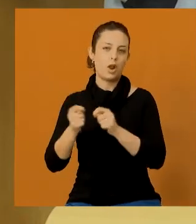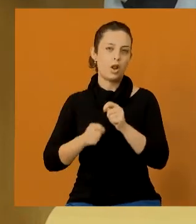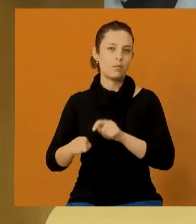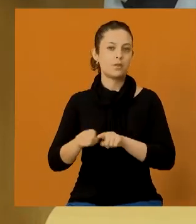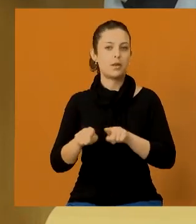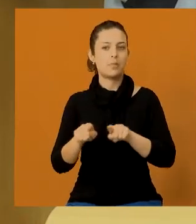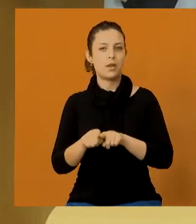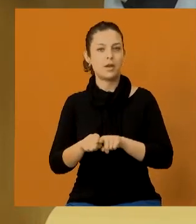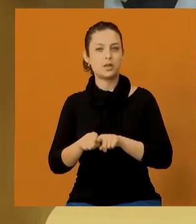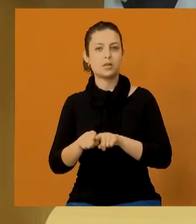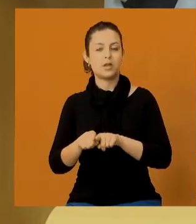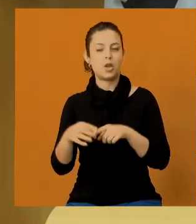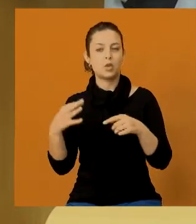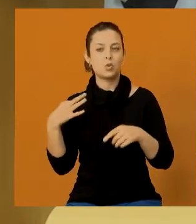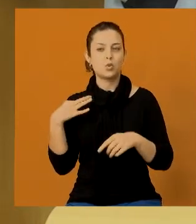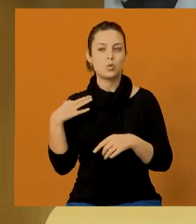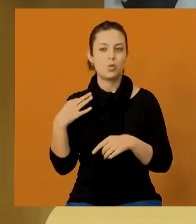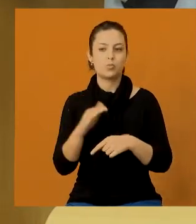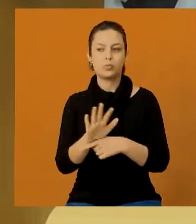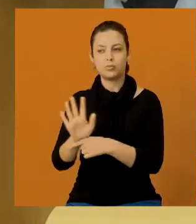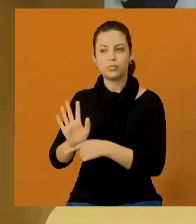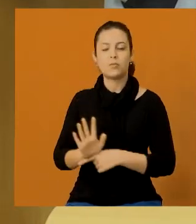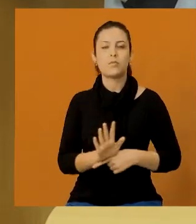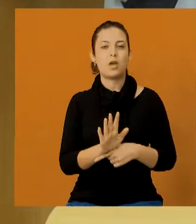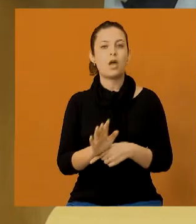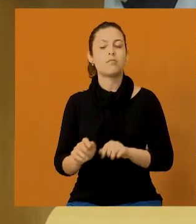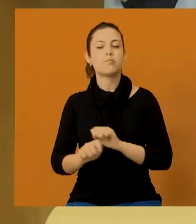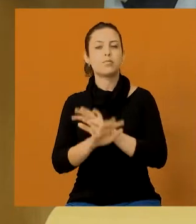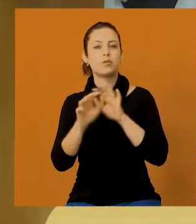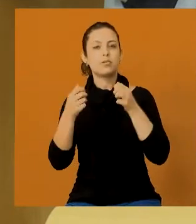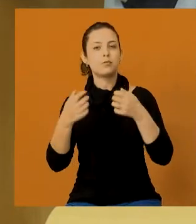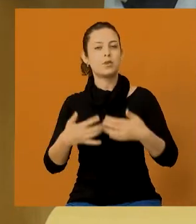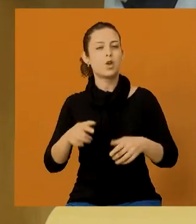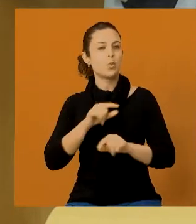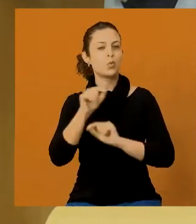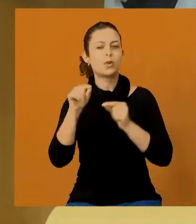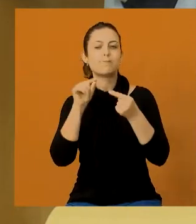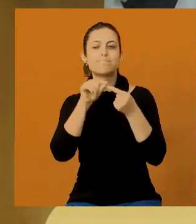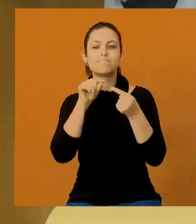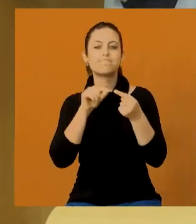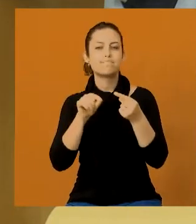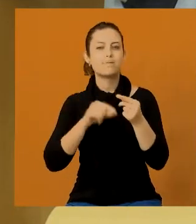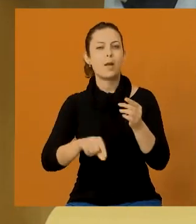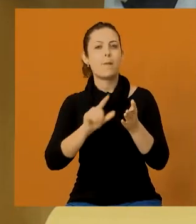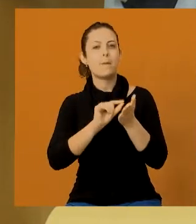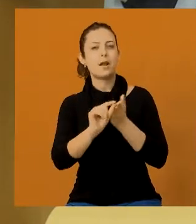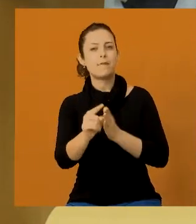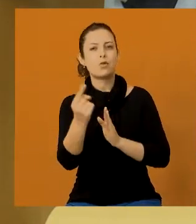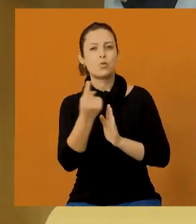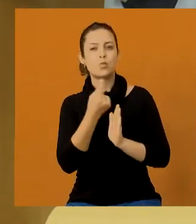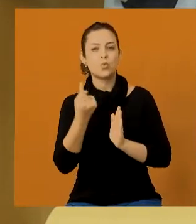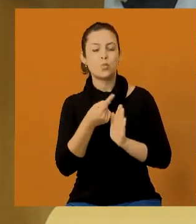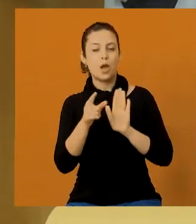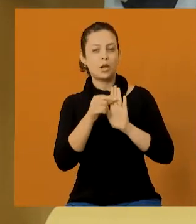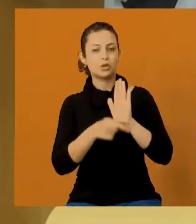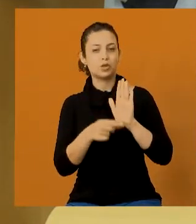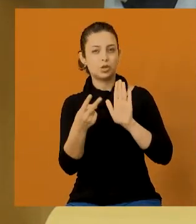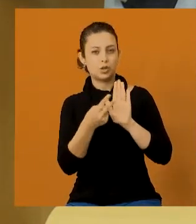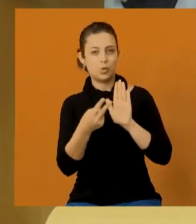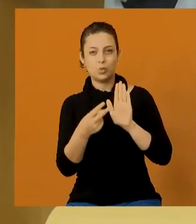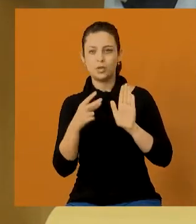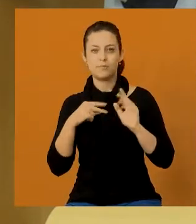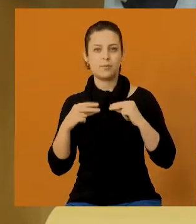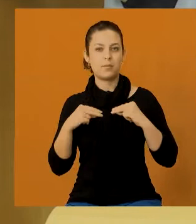e o Estado solidário. Feito tal esclarecimento, pontua-se que apenas o parágrafo único do artigo 2º não